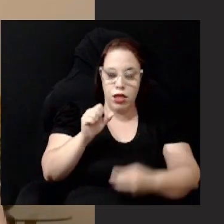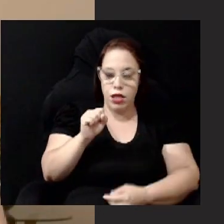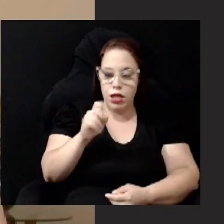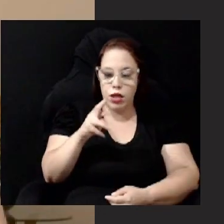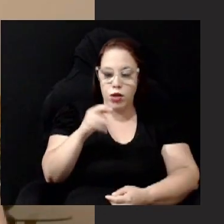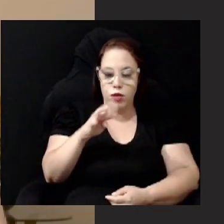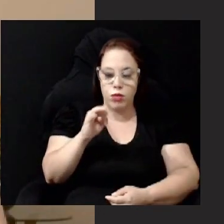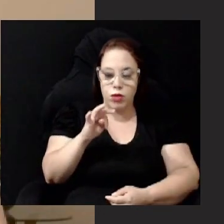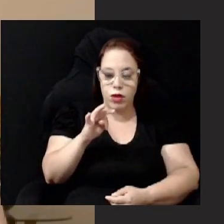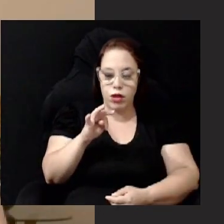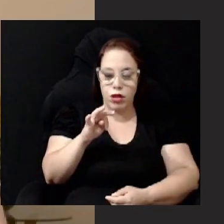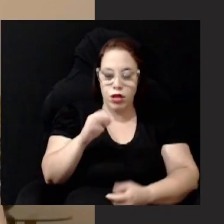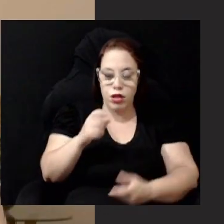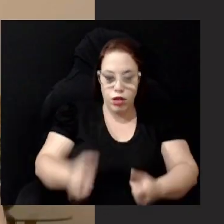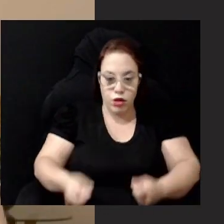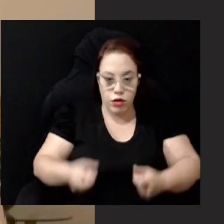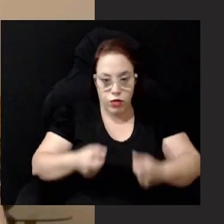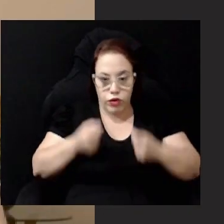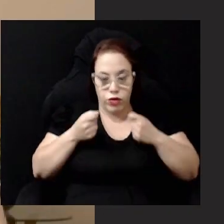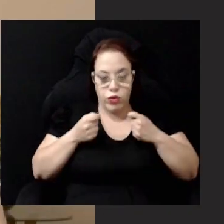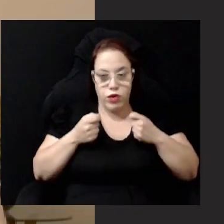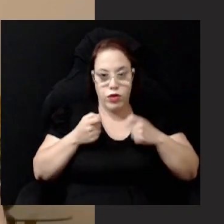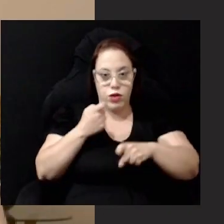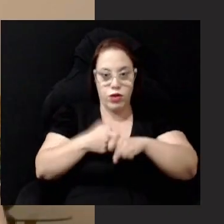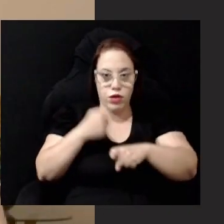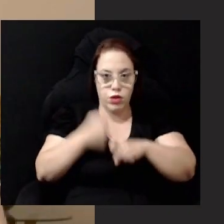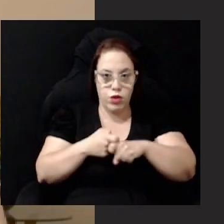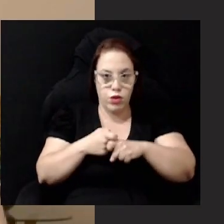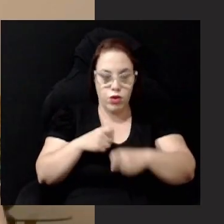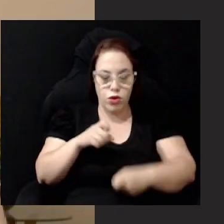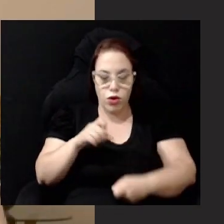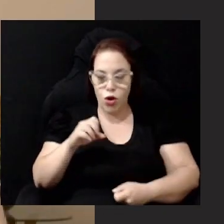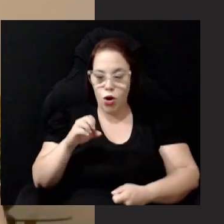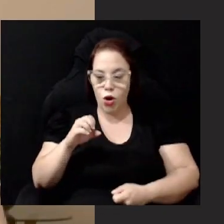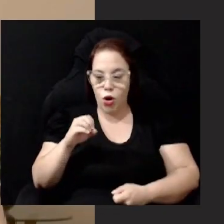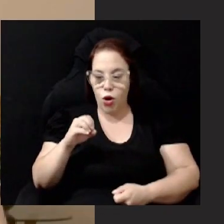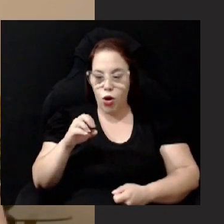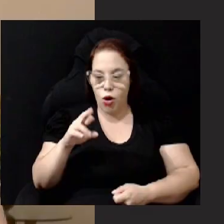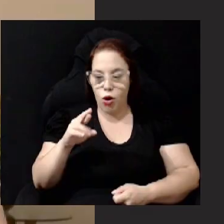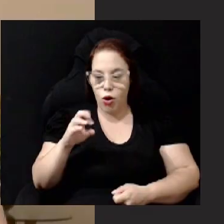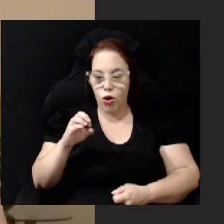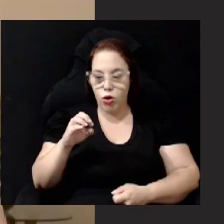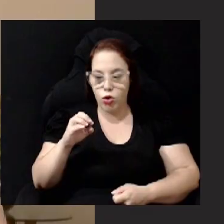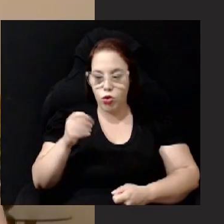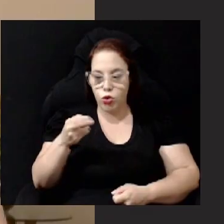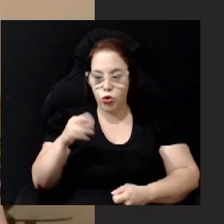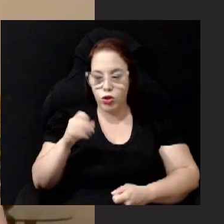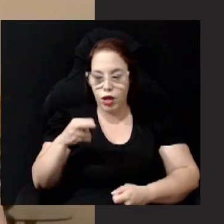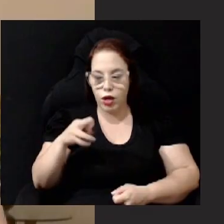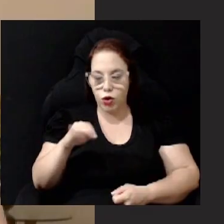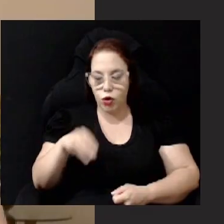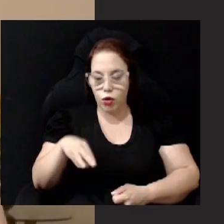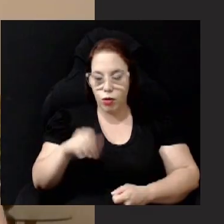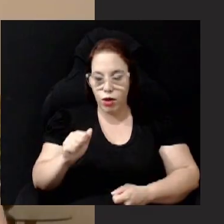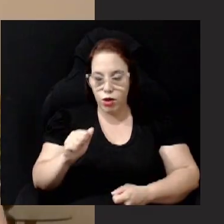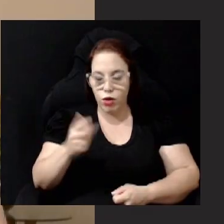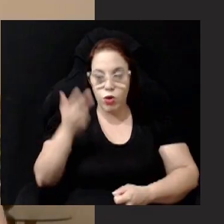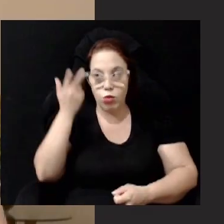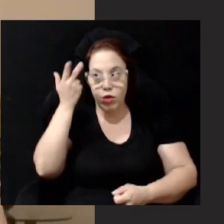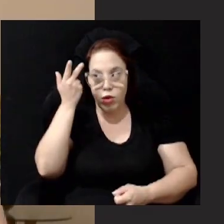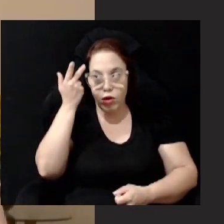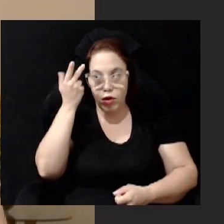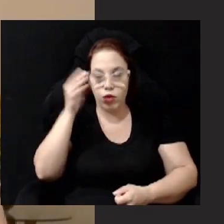mais comuns de câncer primário dos ossos, que é o osteosarcoma e o sarcoma de Ewing, eles são